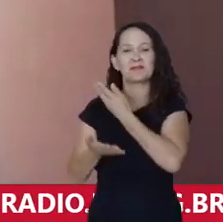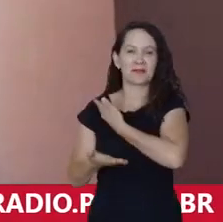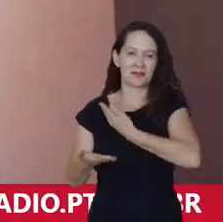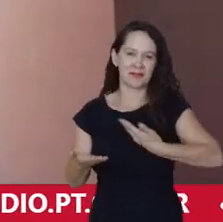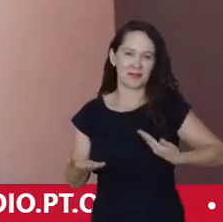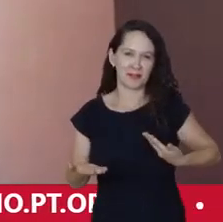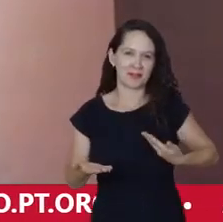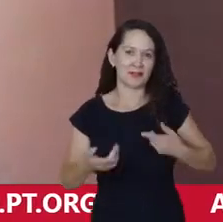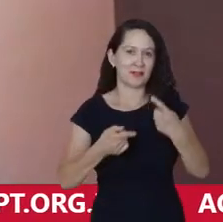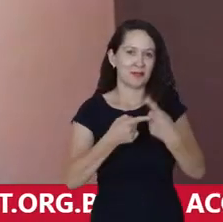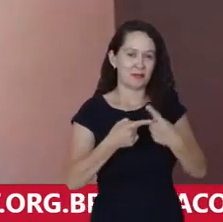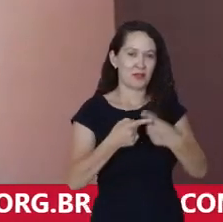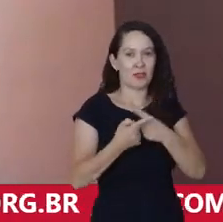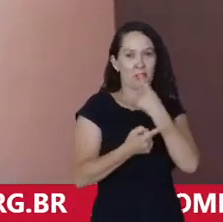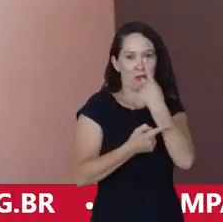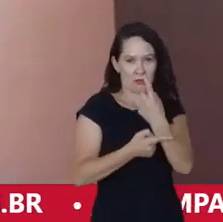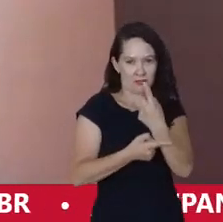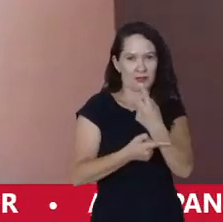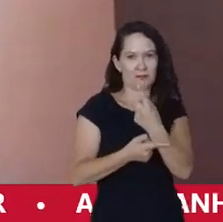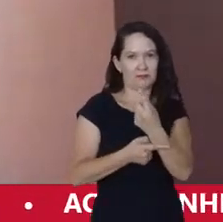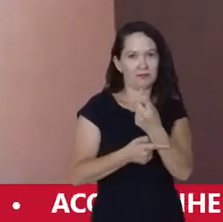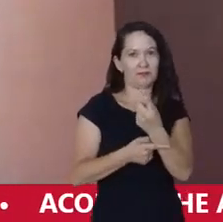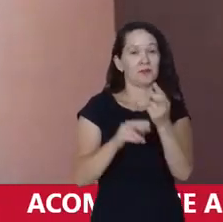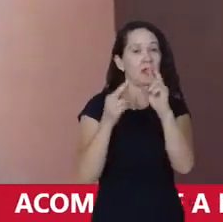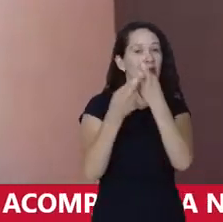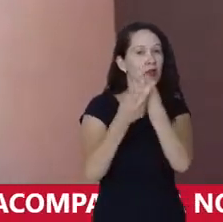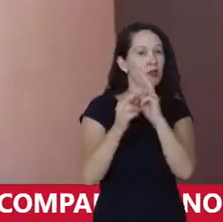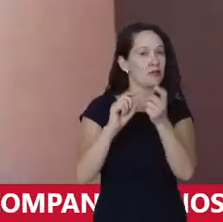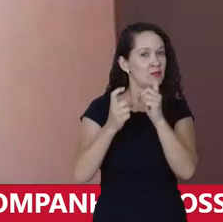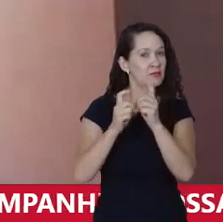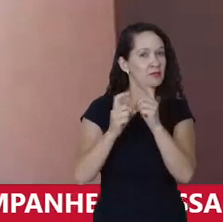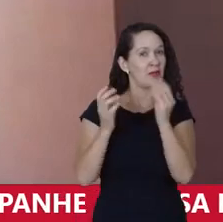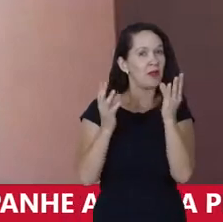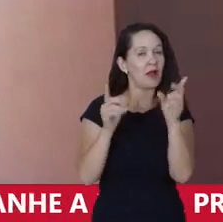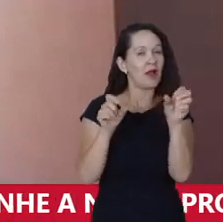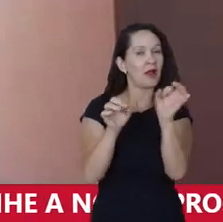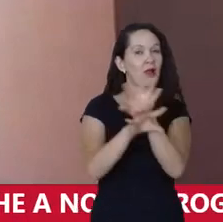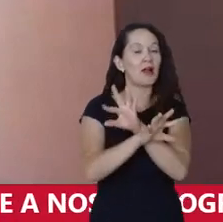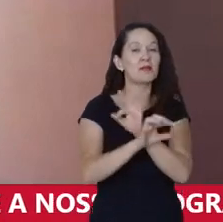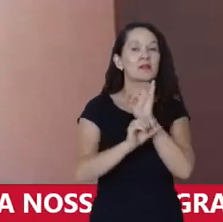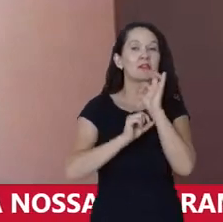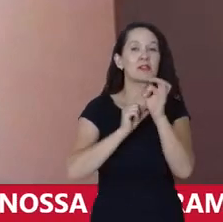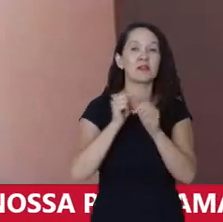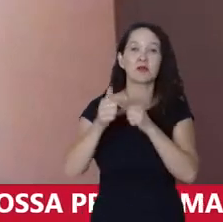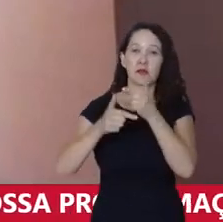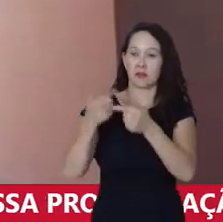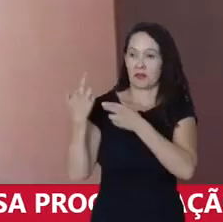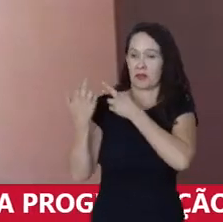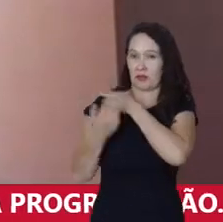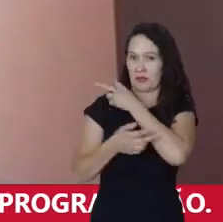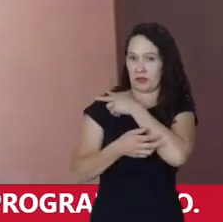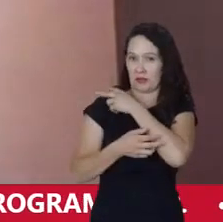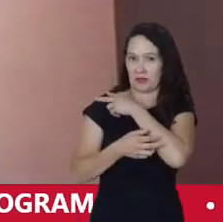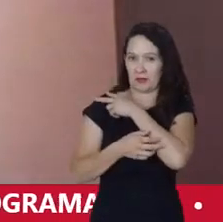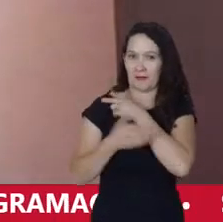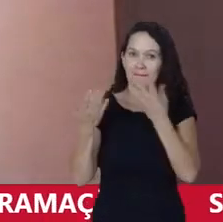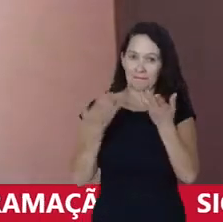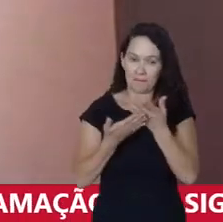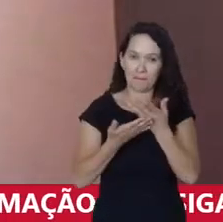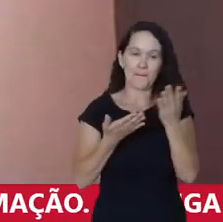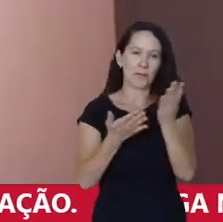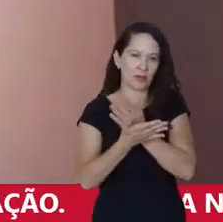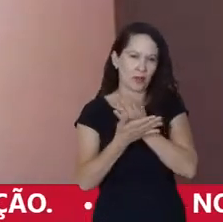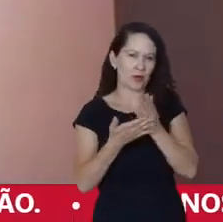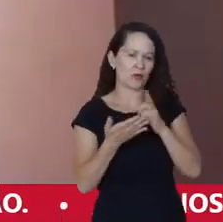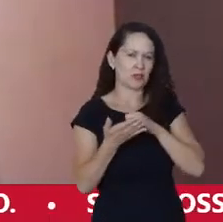governante. Porque uma das coisas que a reforma faz também é que ela acaba com os cargos de chefia, como hoje são,